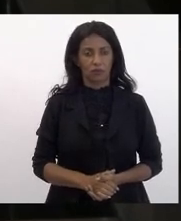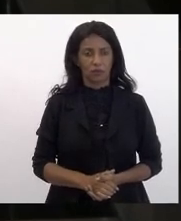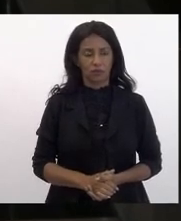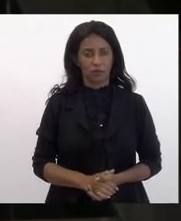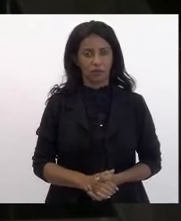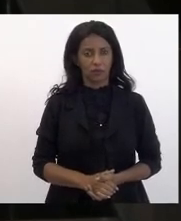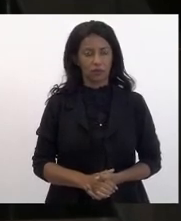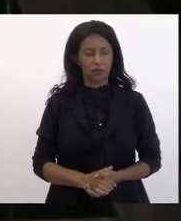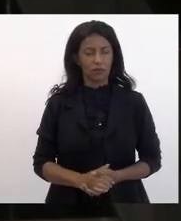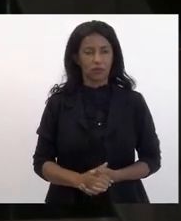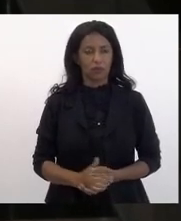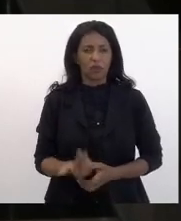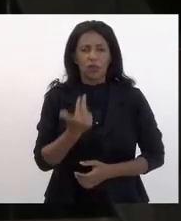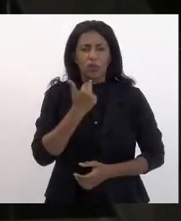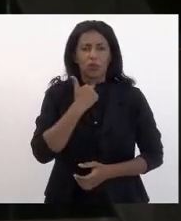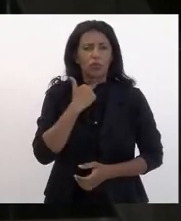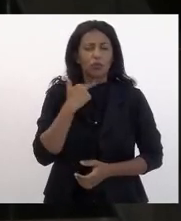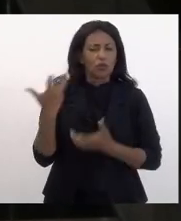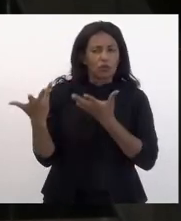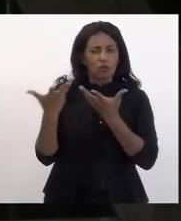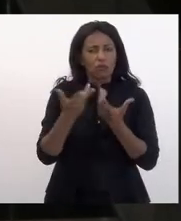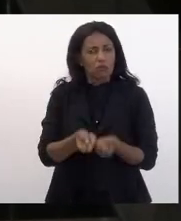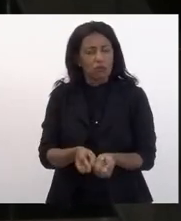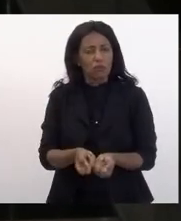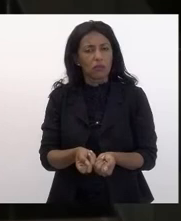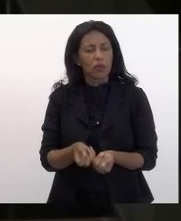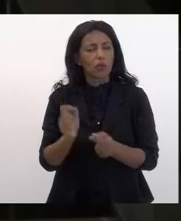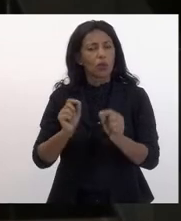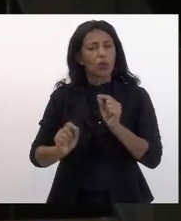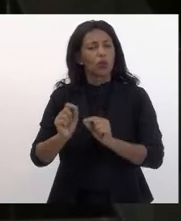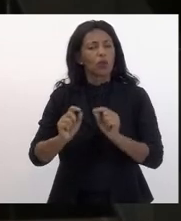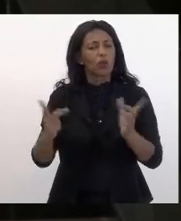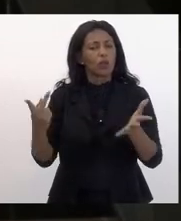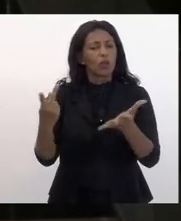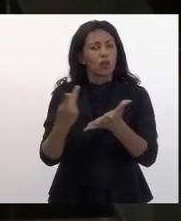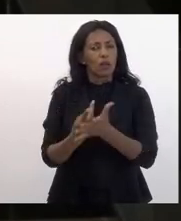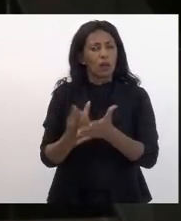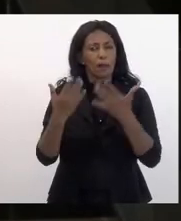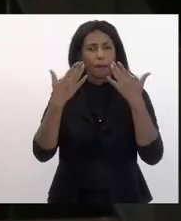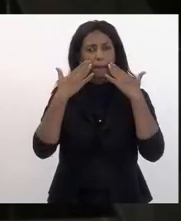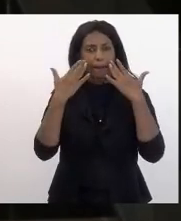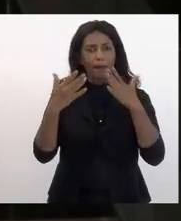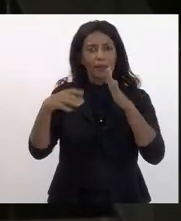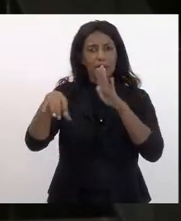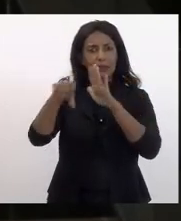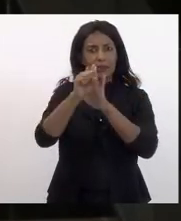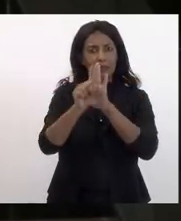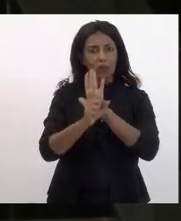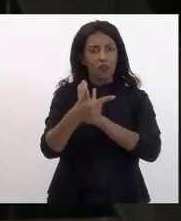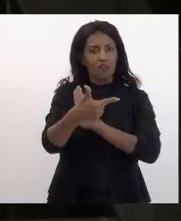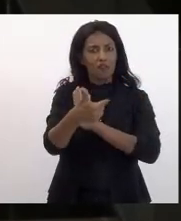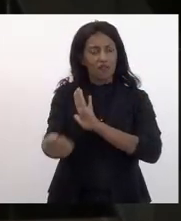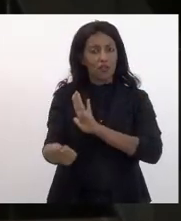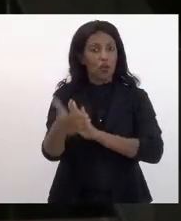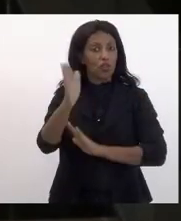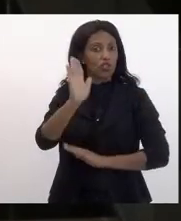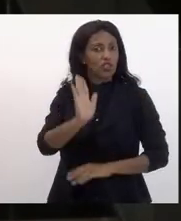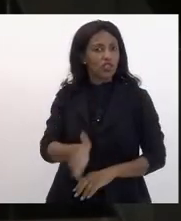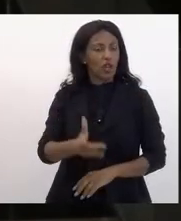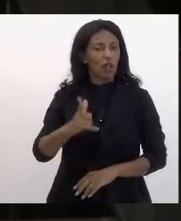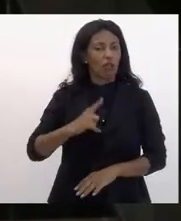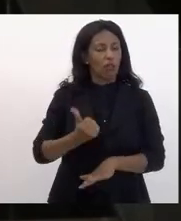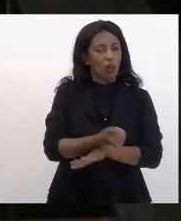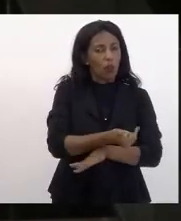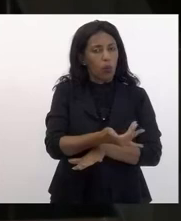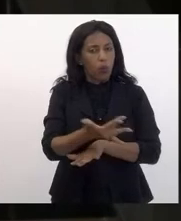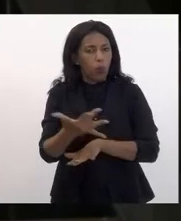Não podemos admitir o que está acontecendo em pleno século XXI. Nós já tivemos